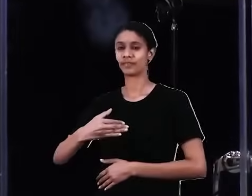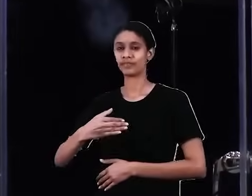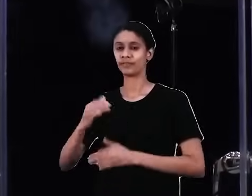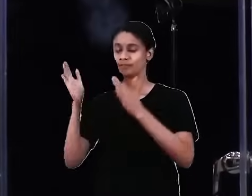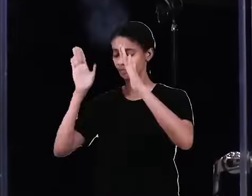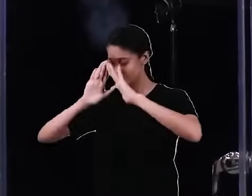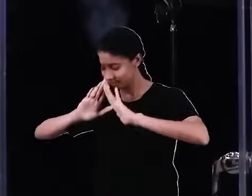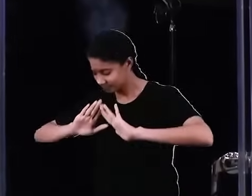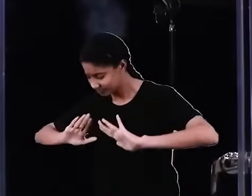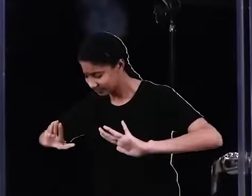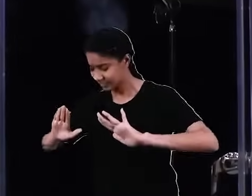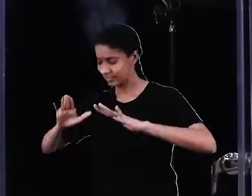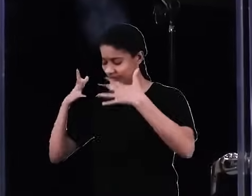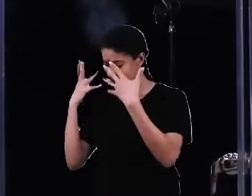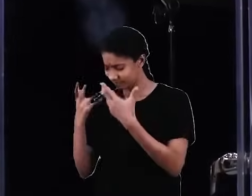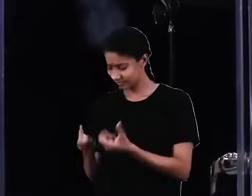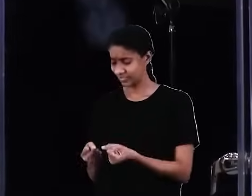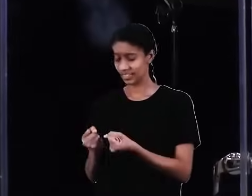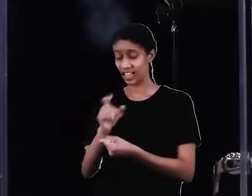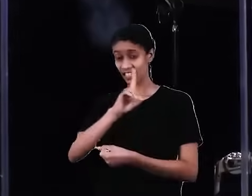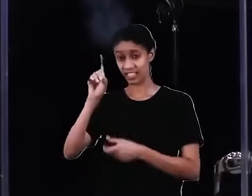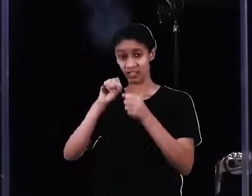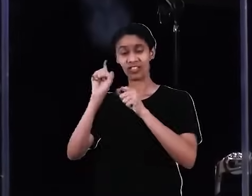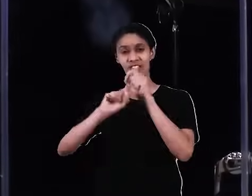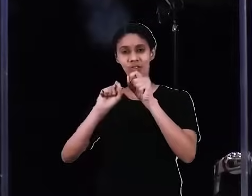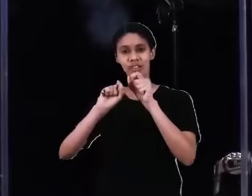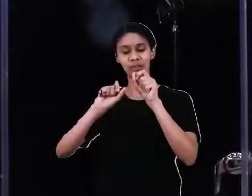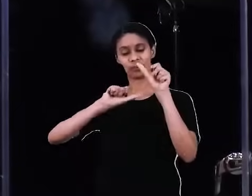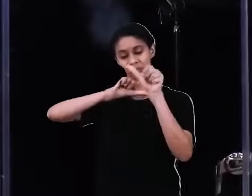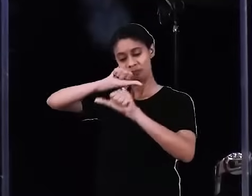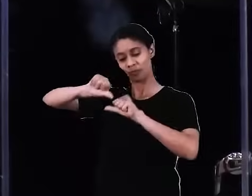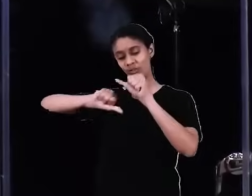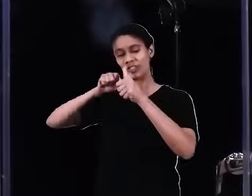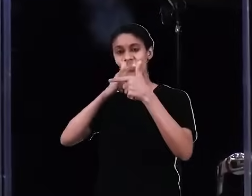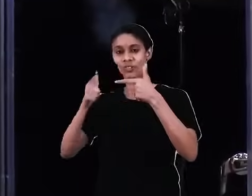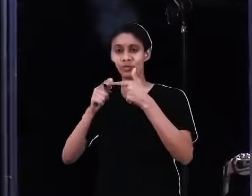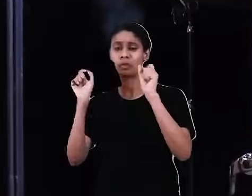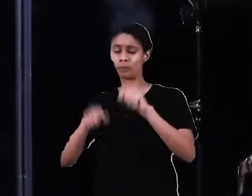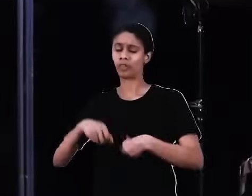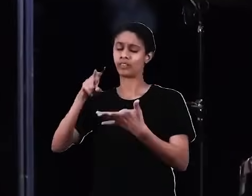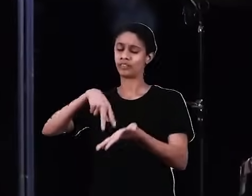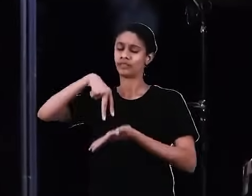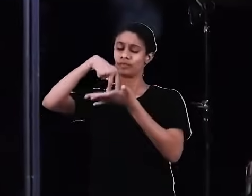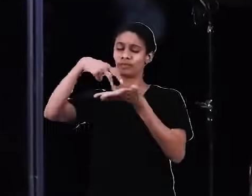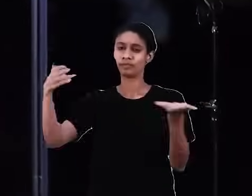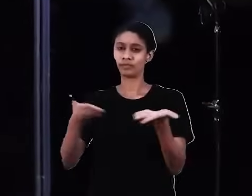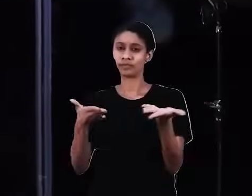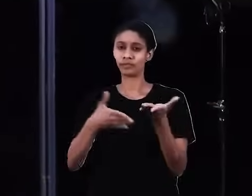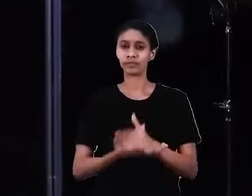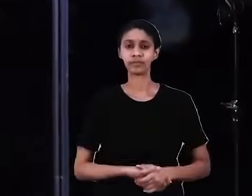Deus vai te fazer desbaratar uma tragédia. Você pode ficar em pé no seu lugar.